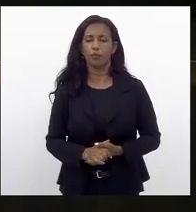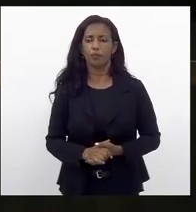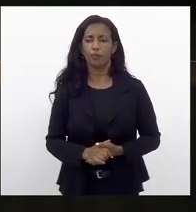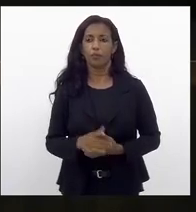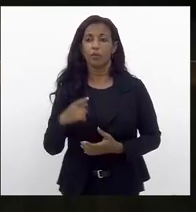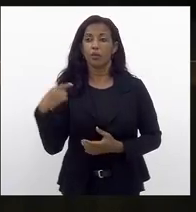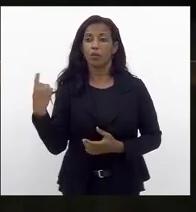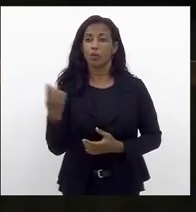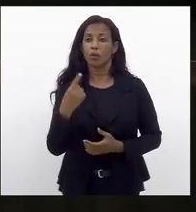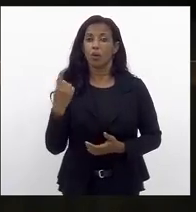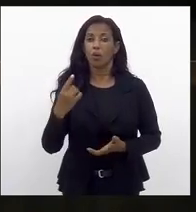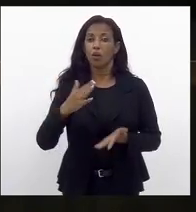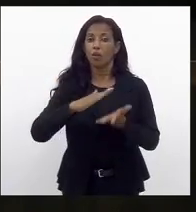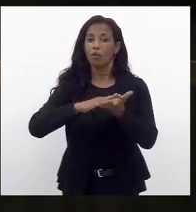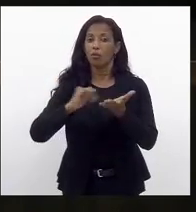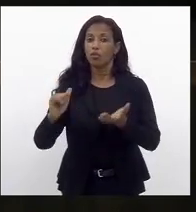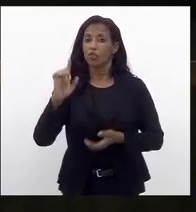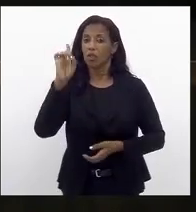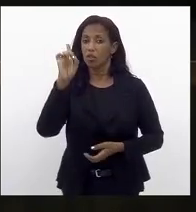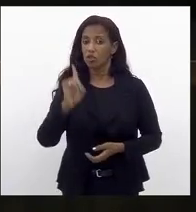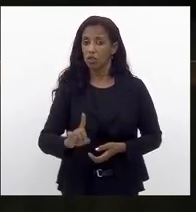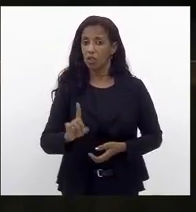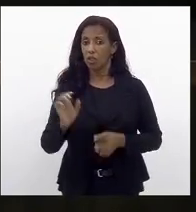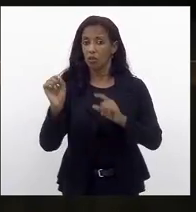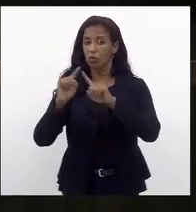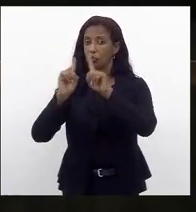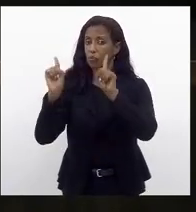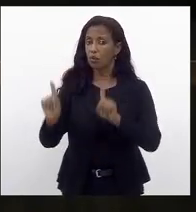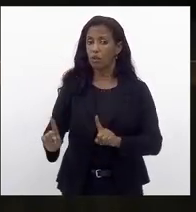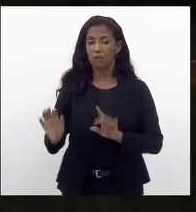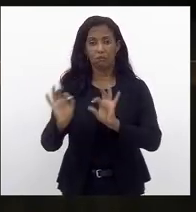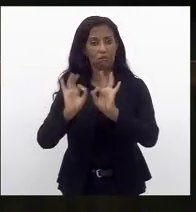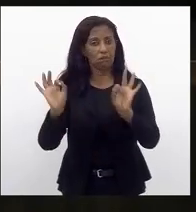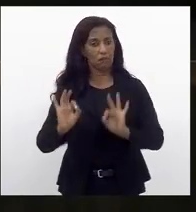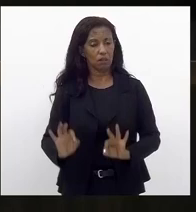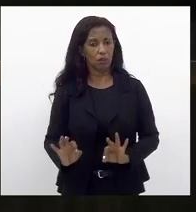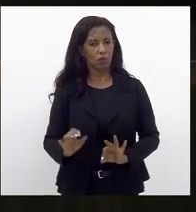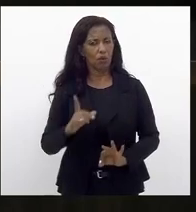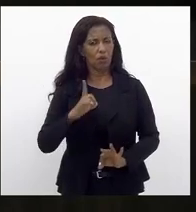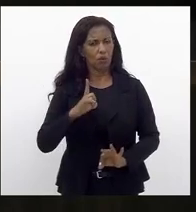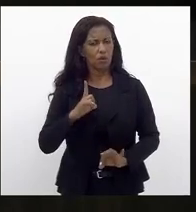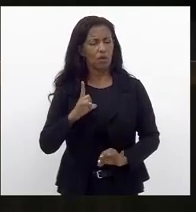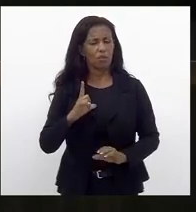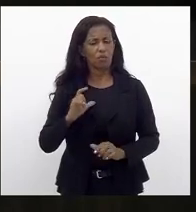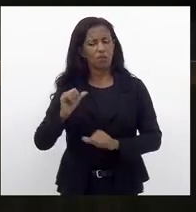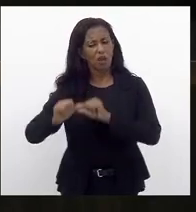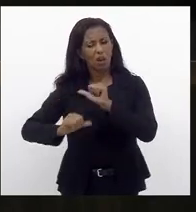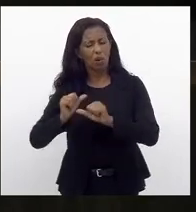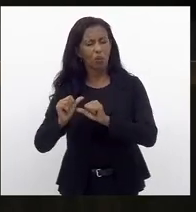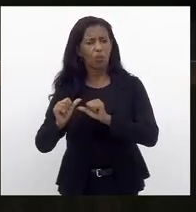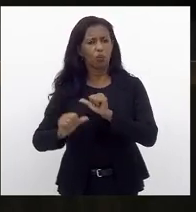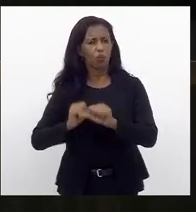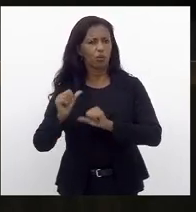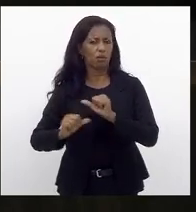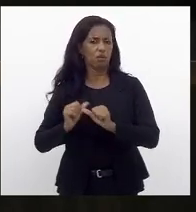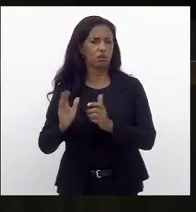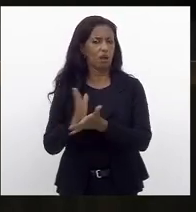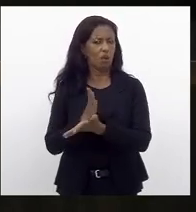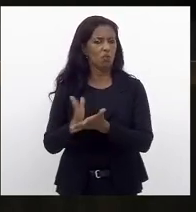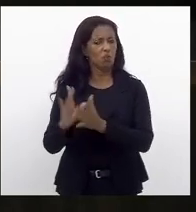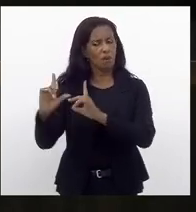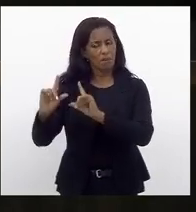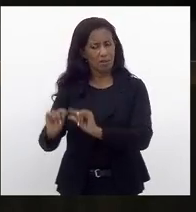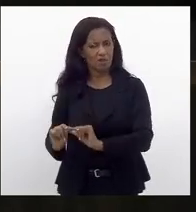o que nós não iríamos tirar direito de nenhum servidor público temos algumas modificações Para o Futuro amenizamos